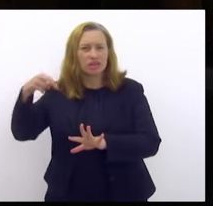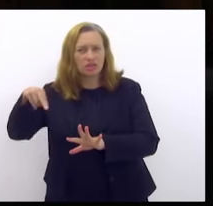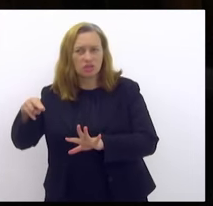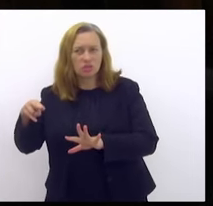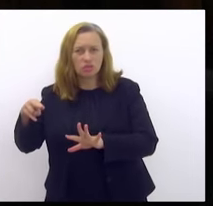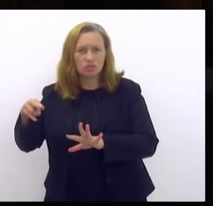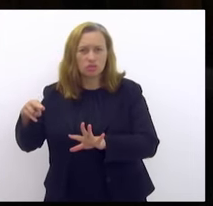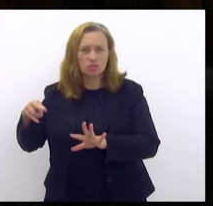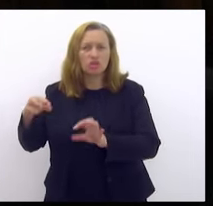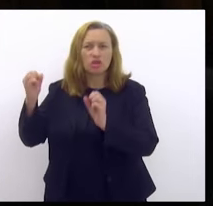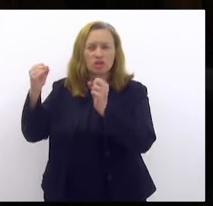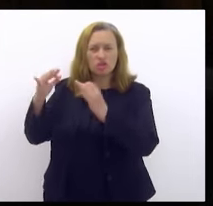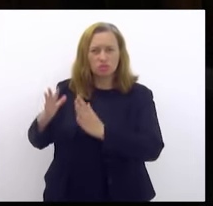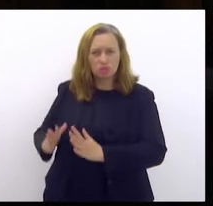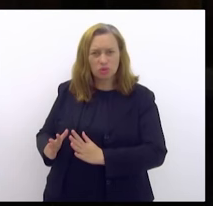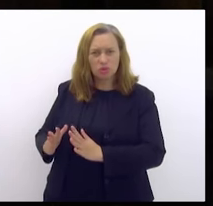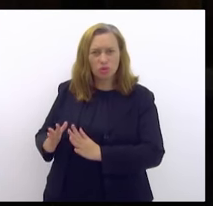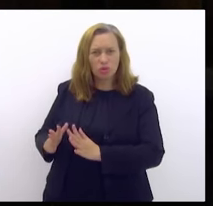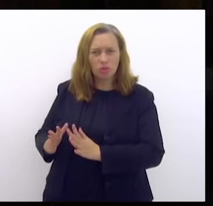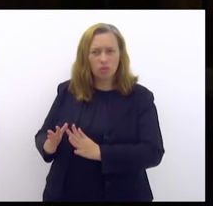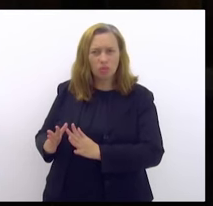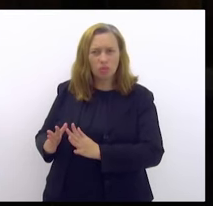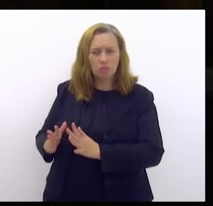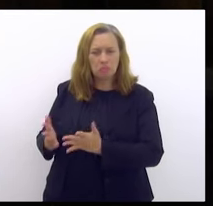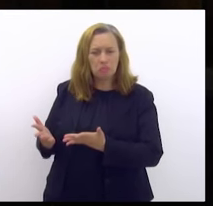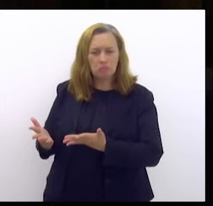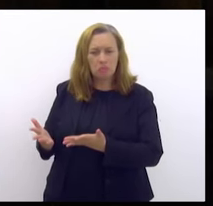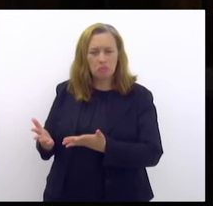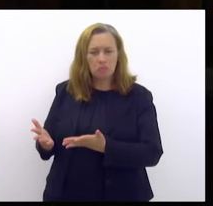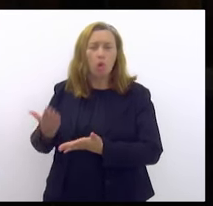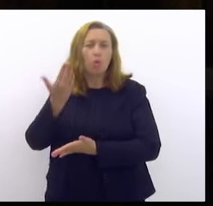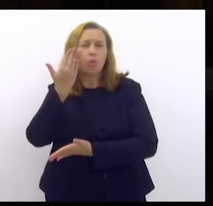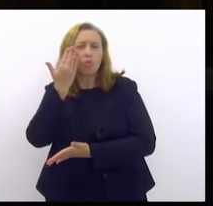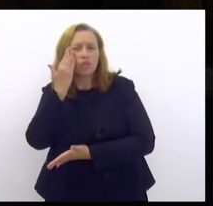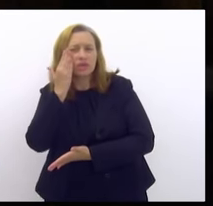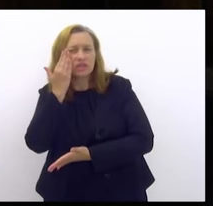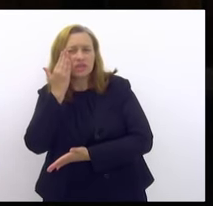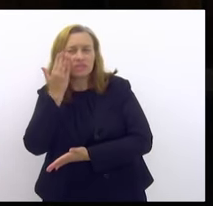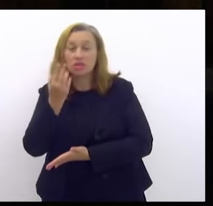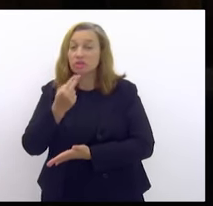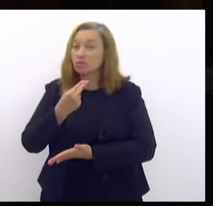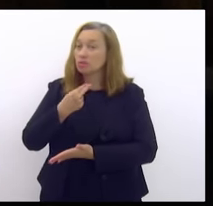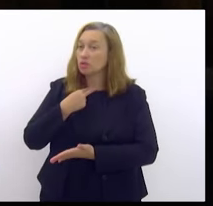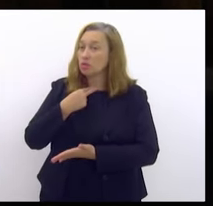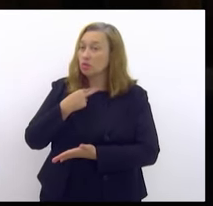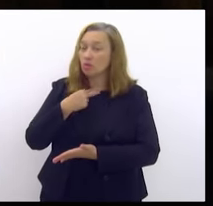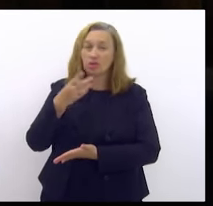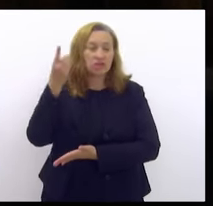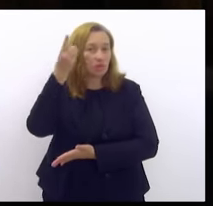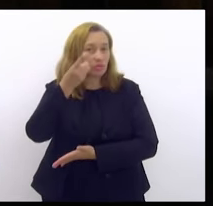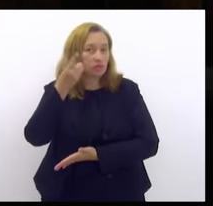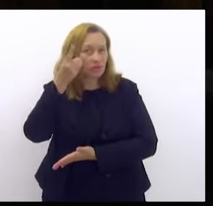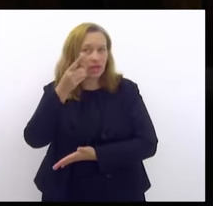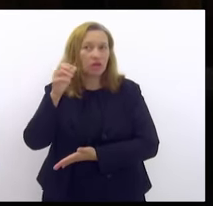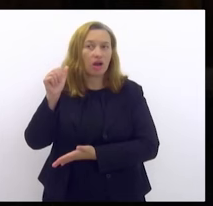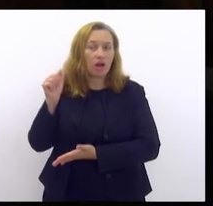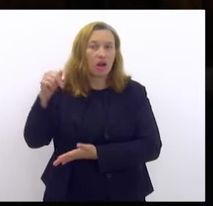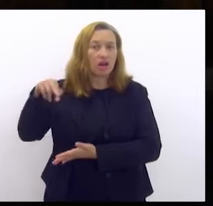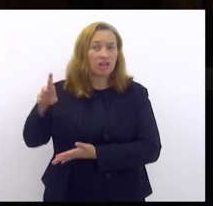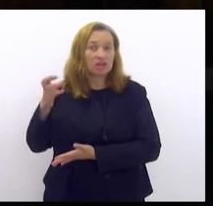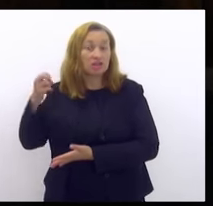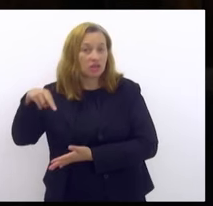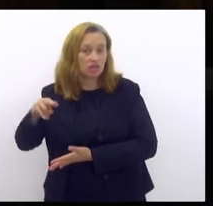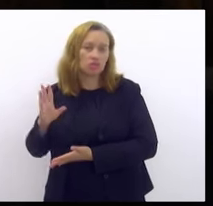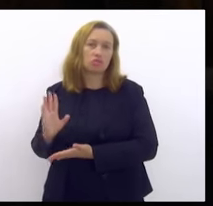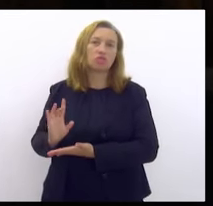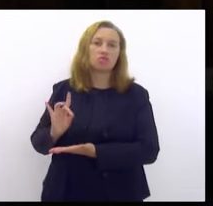a menção de que o entendimento, a gente não pode, deputado Anderson, de fato,